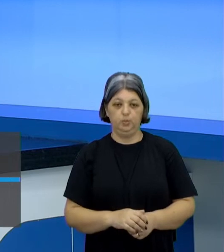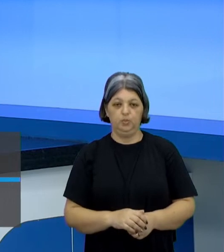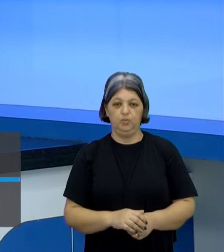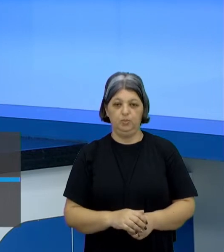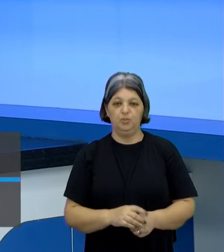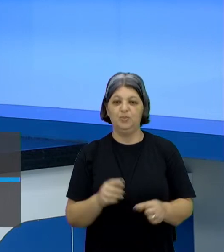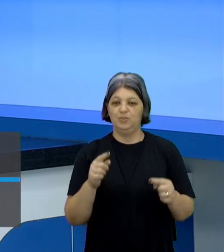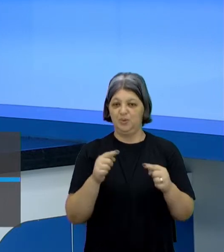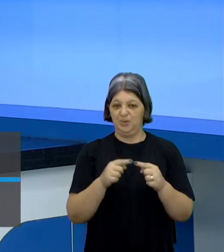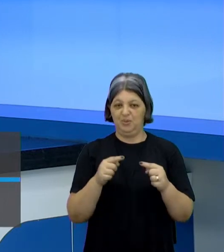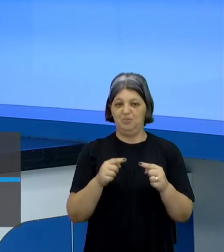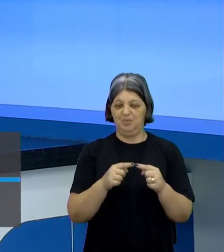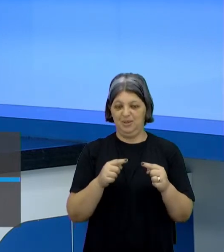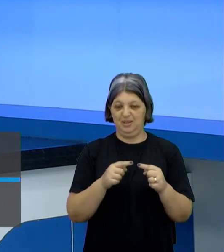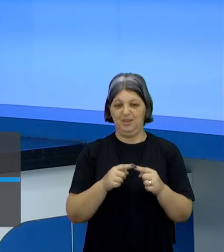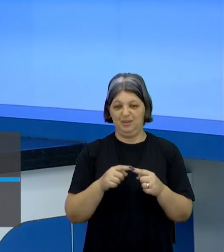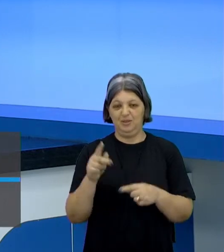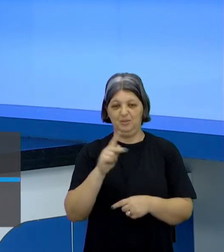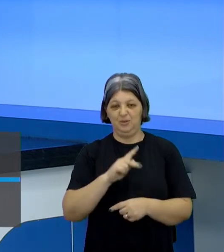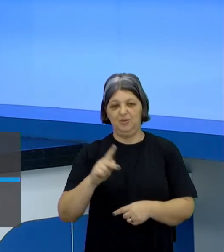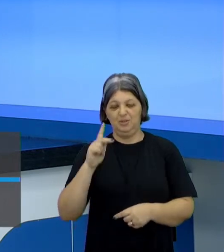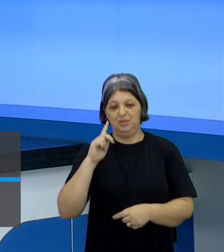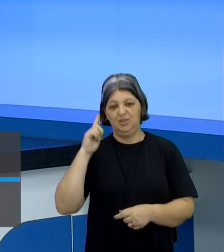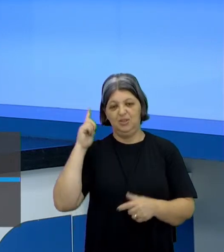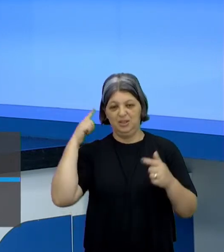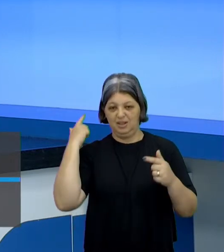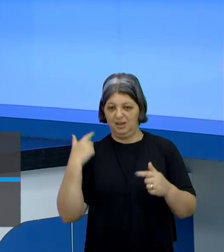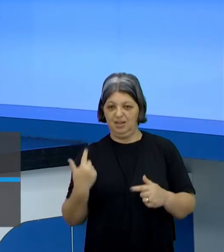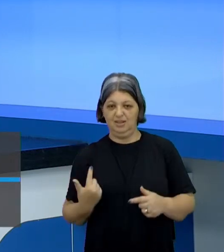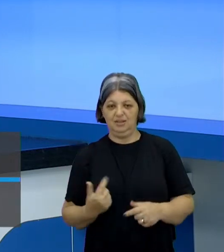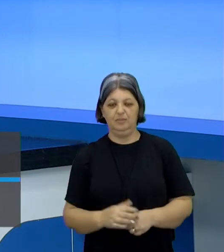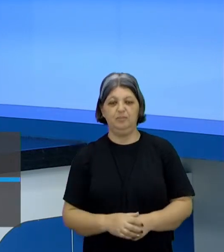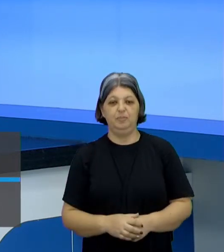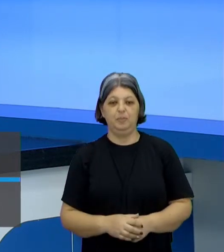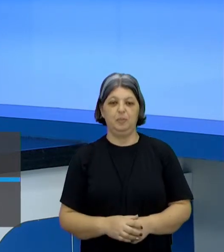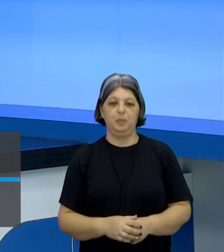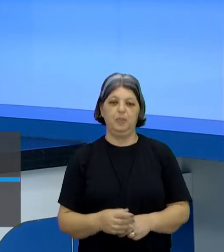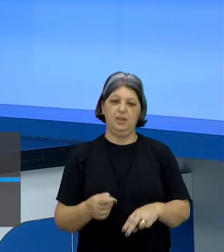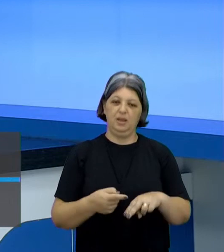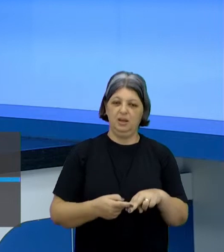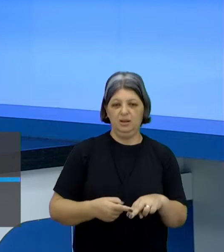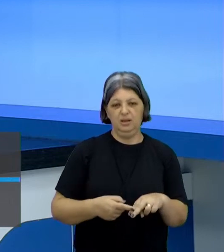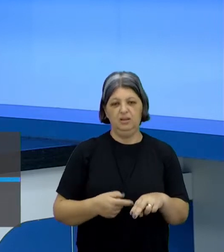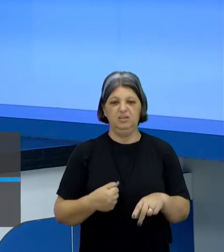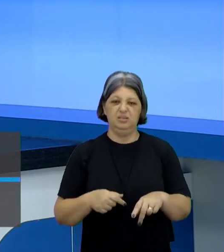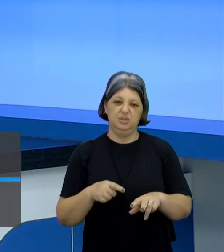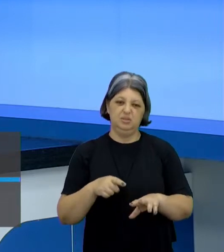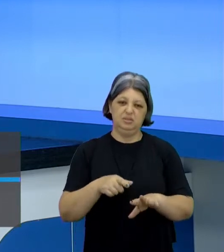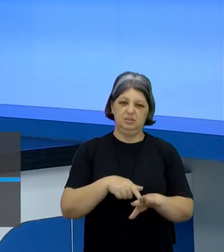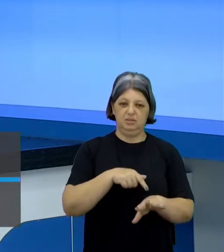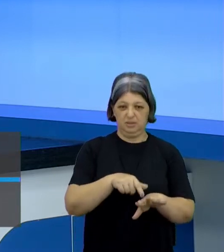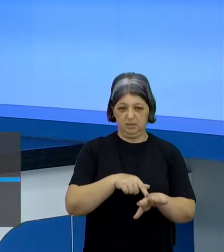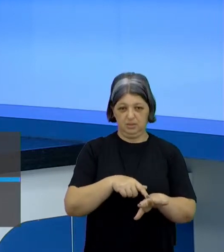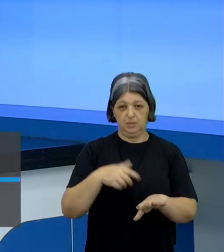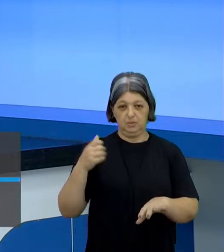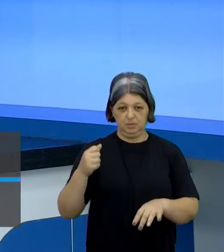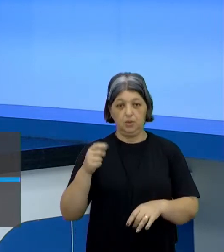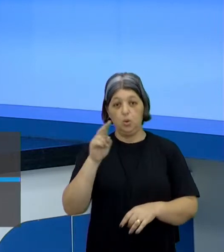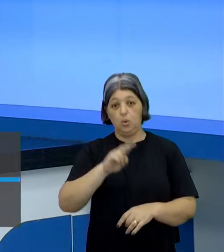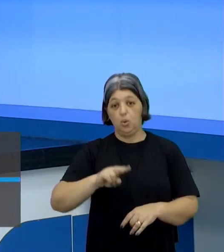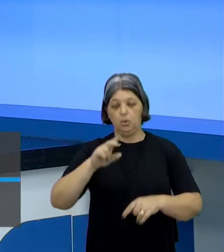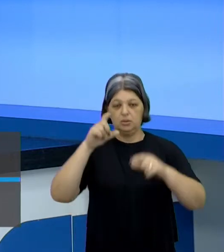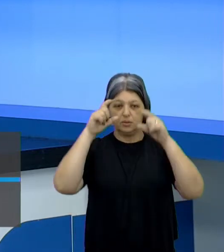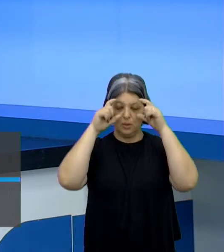Elaine. Uma calça jeans e uma sandália, um tamanco aí branco. Uso